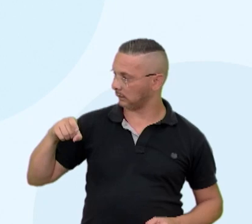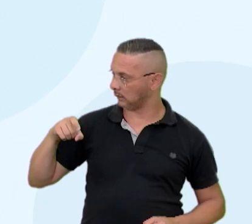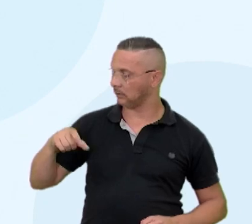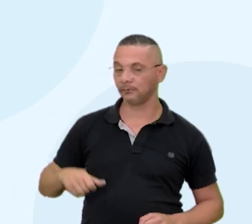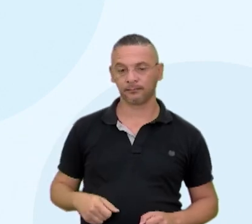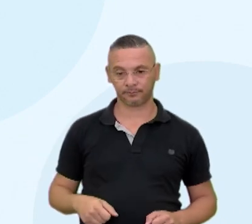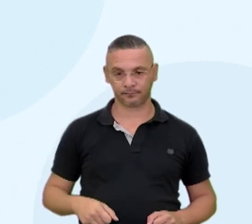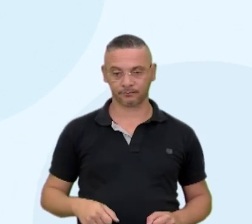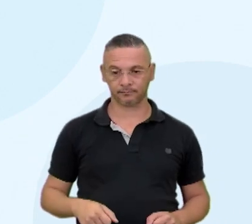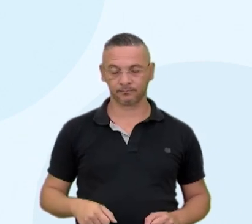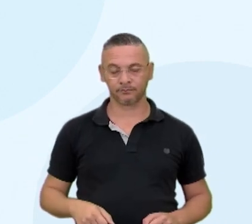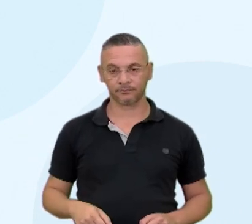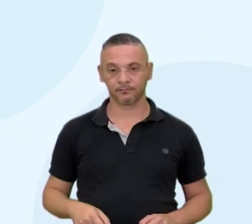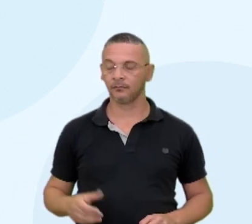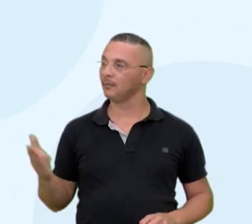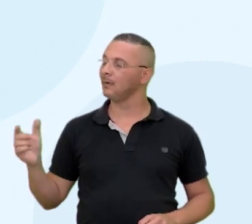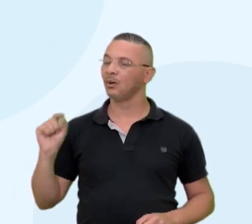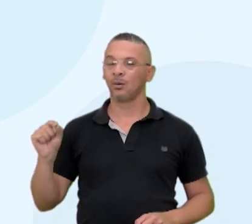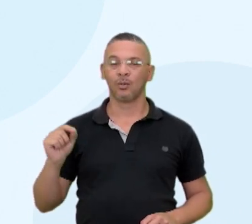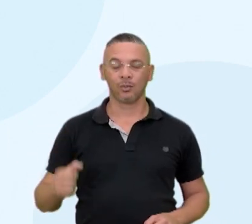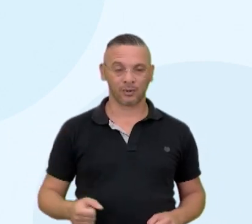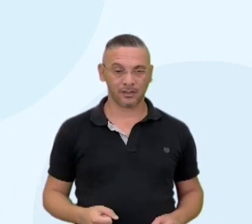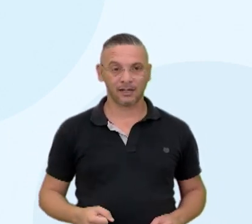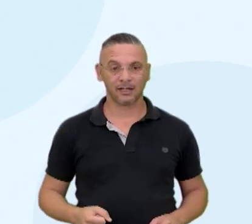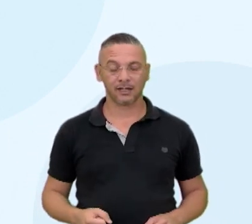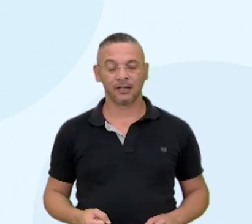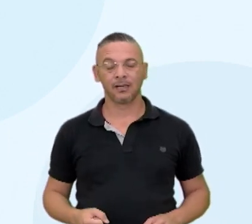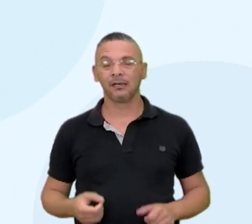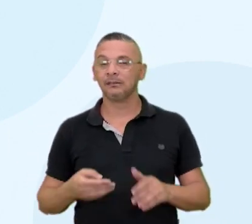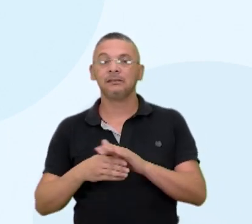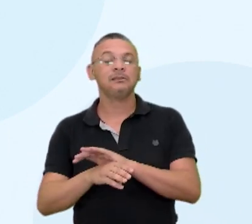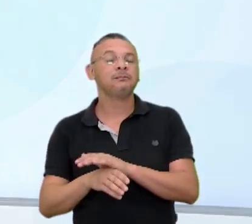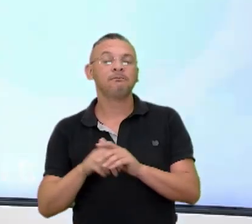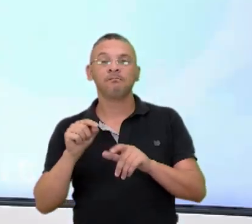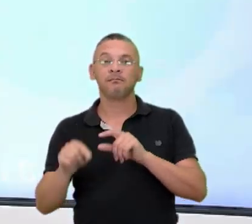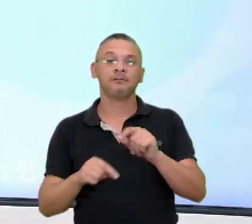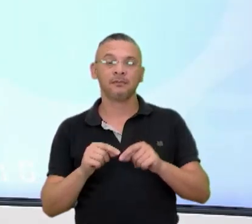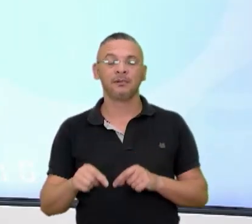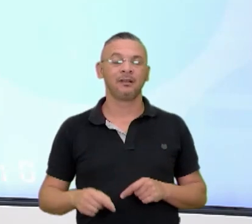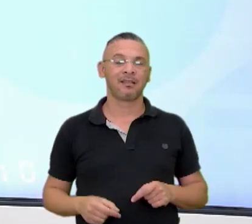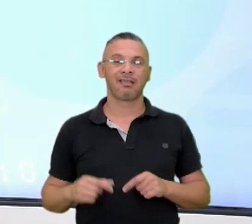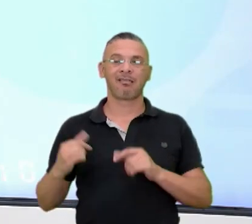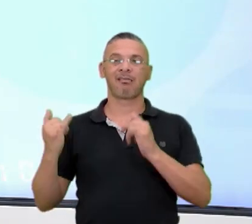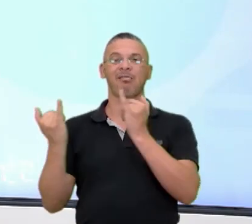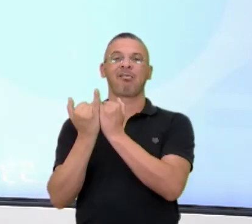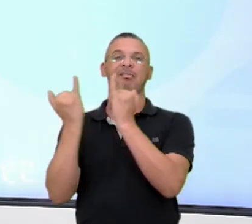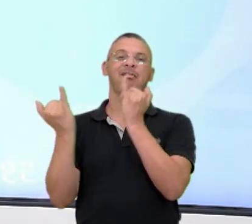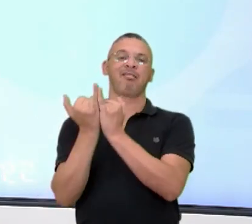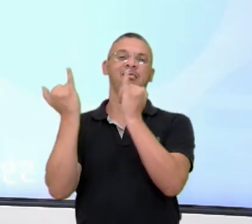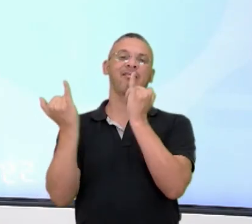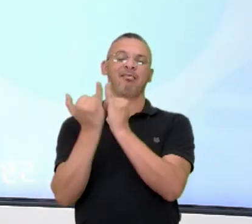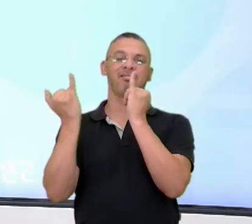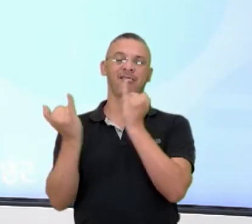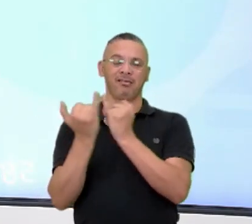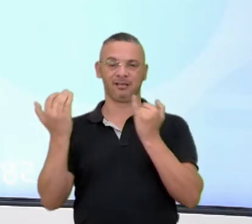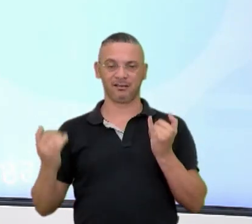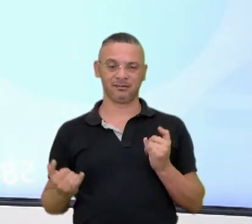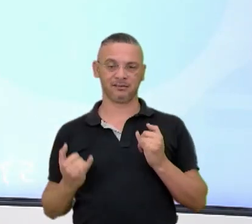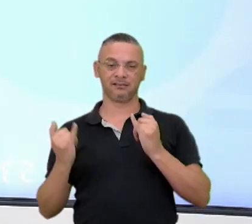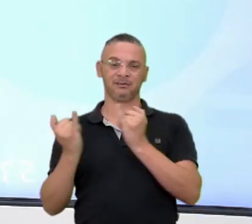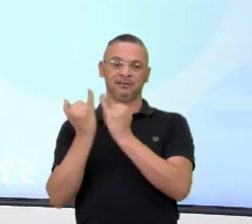um dinheiro para o repórter criar um conteúdo patrocinado. Ele vai criar uma notícia envolvendo isso aqui, o